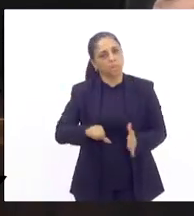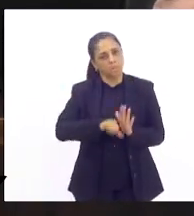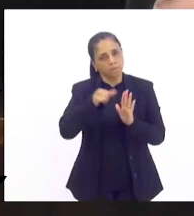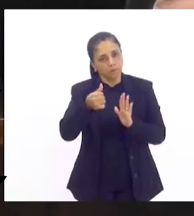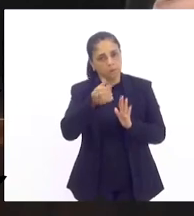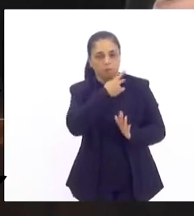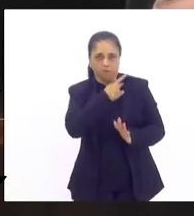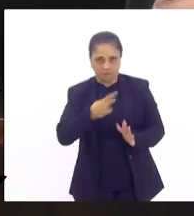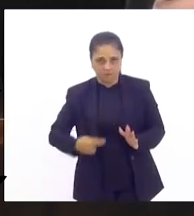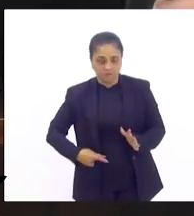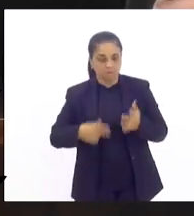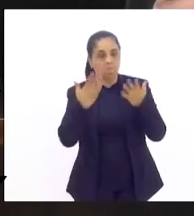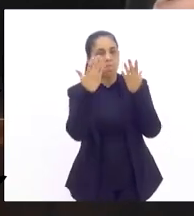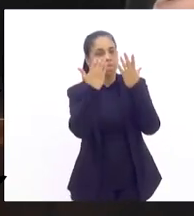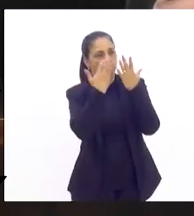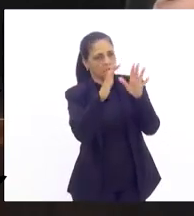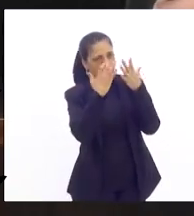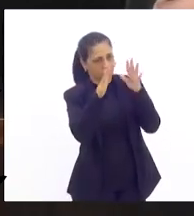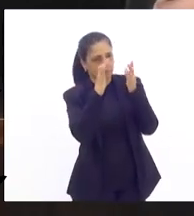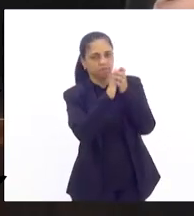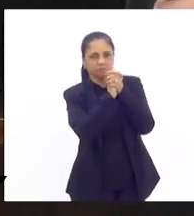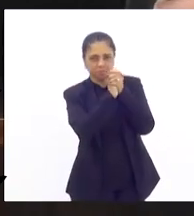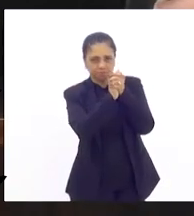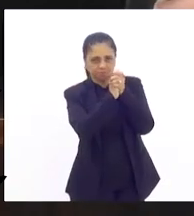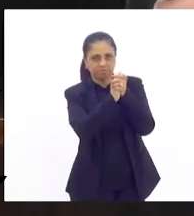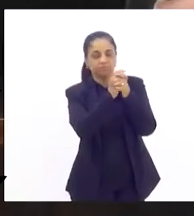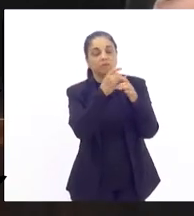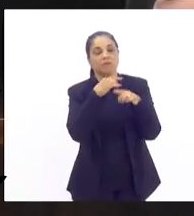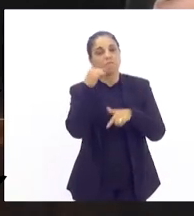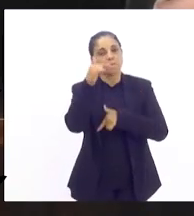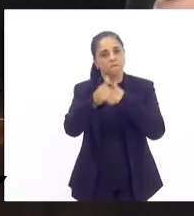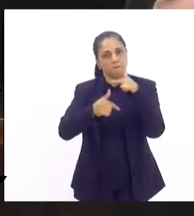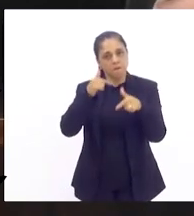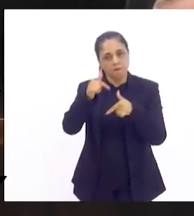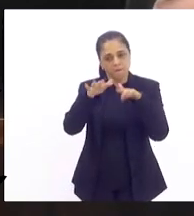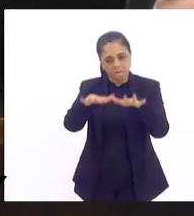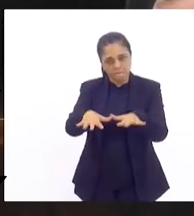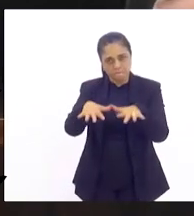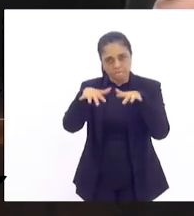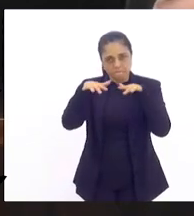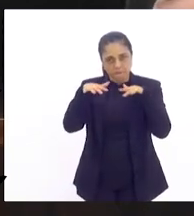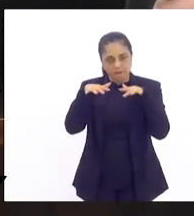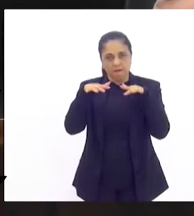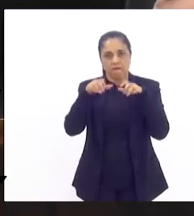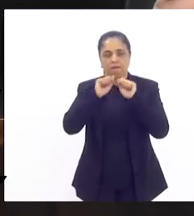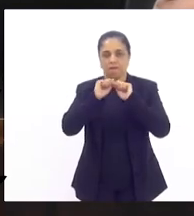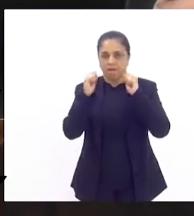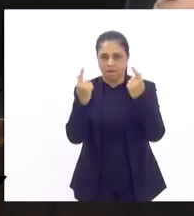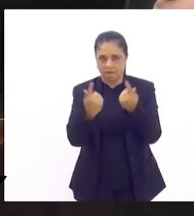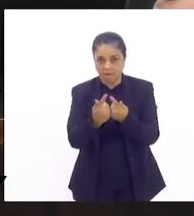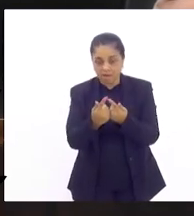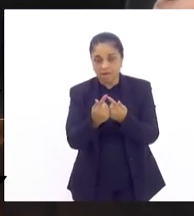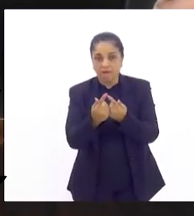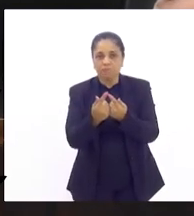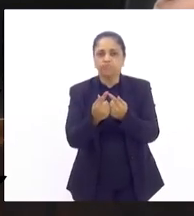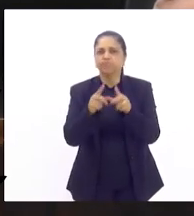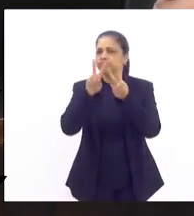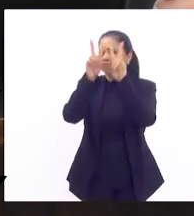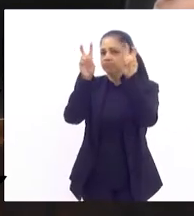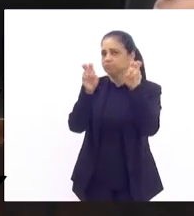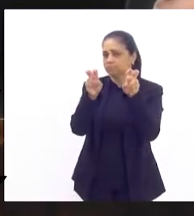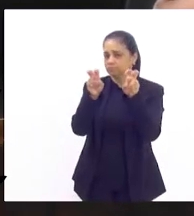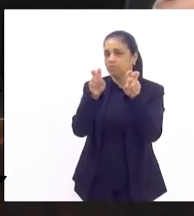lugar, te parabenizar pela realização desta audiência pública, que trata de um tema não